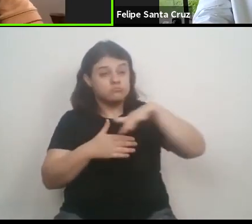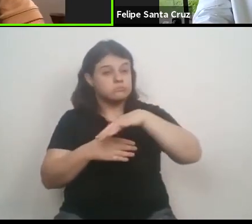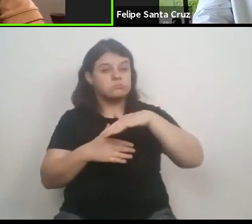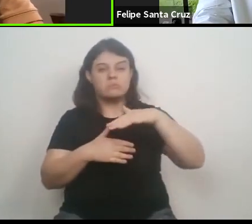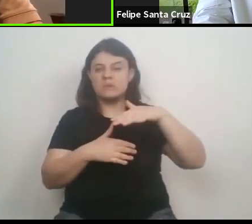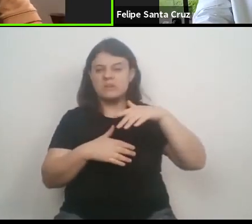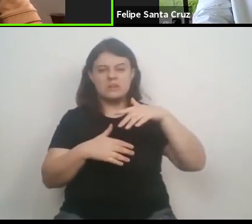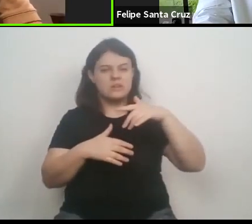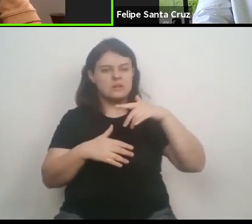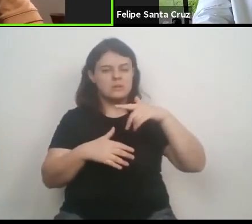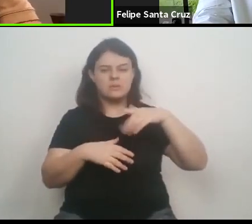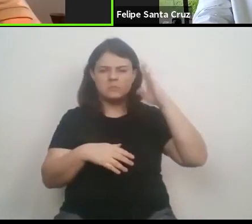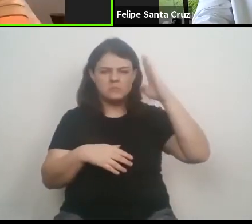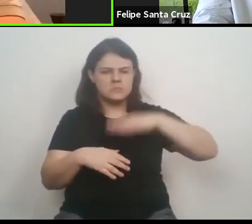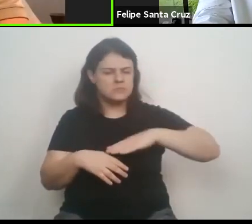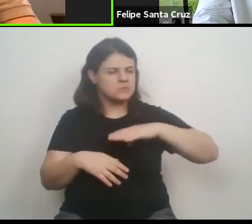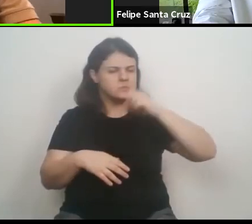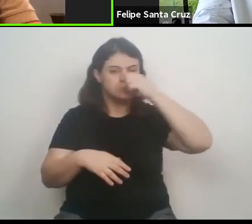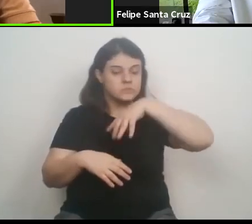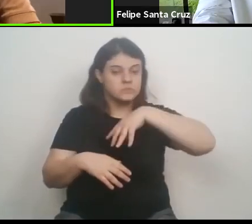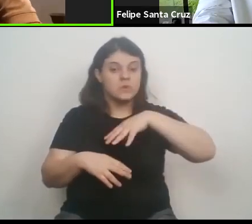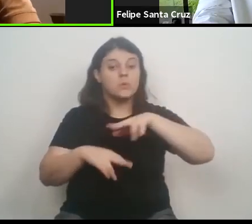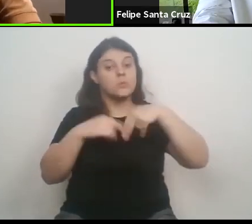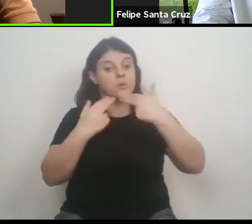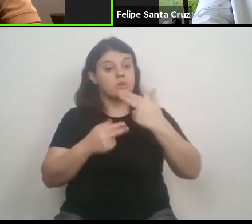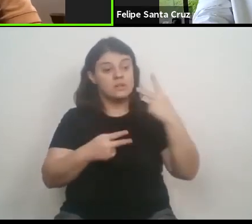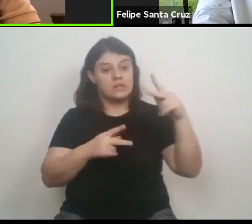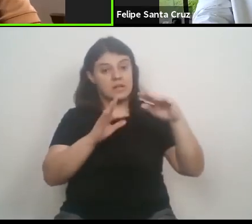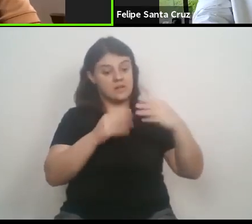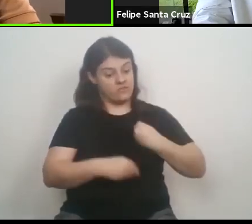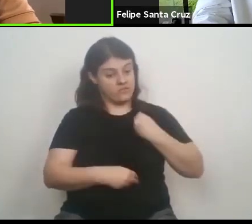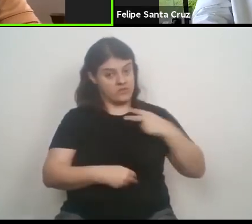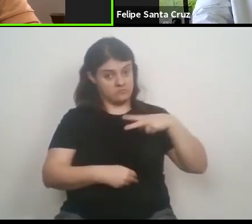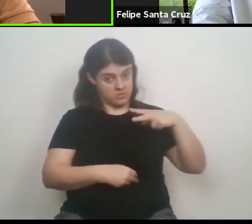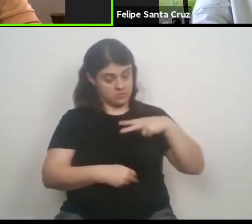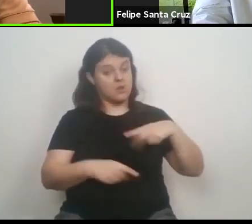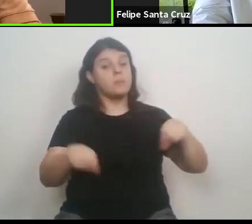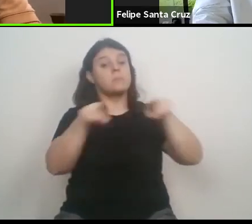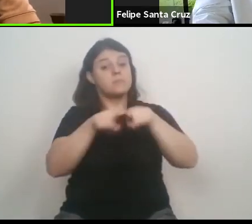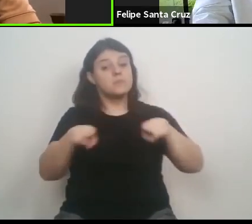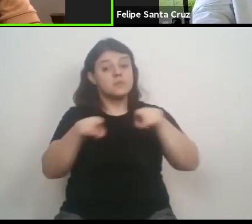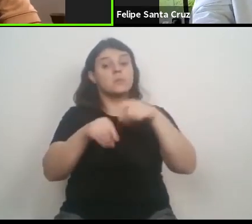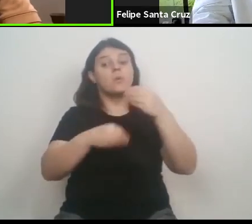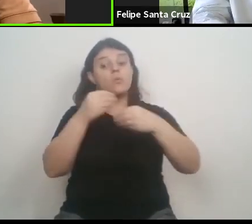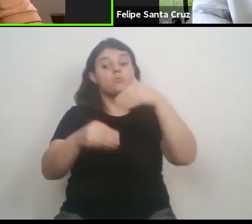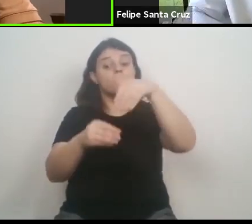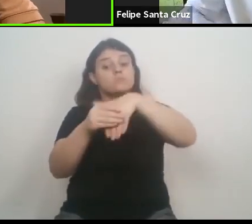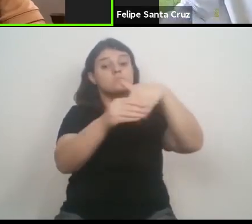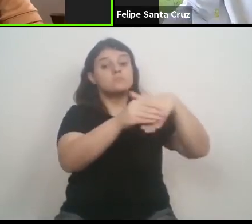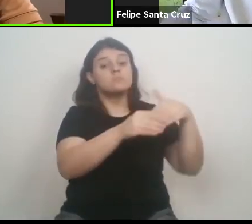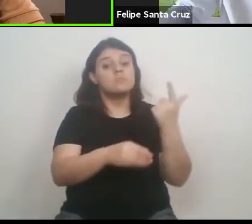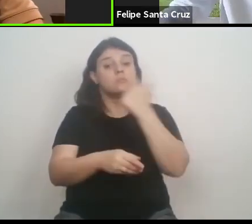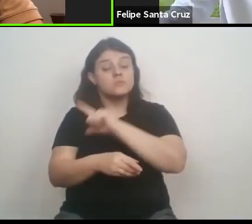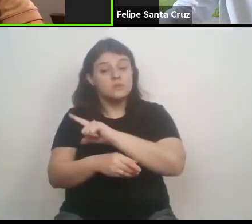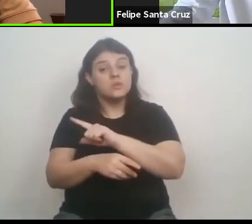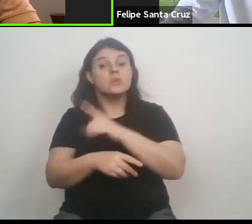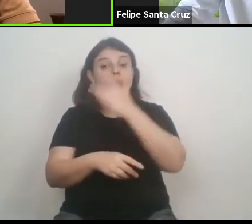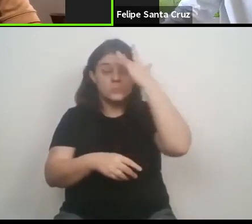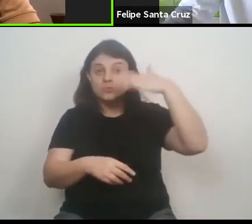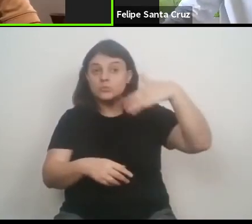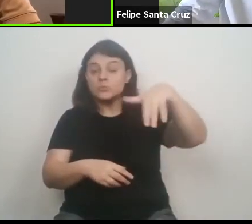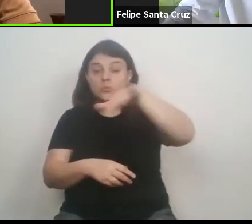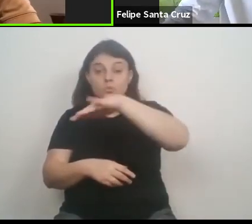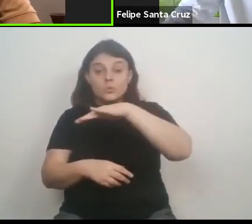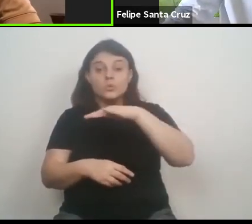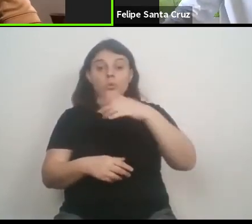perversos sobre a vida privada da família, mas também sobre o resultado eleitoral. E quem viveu o